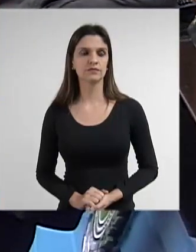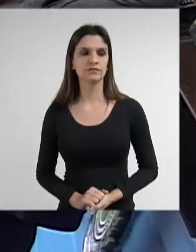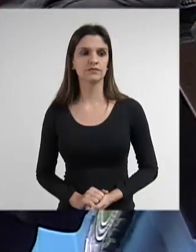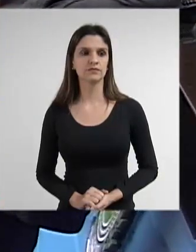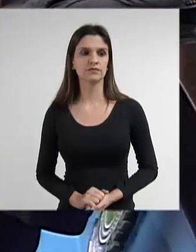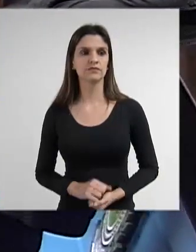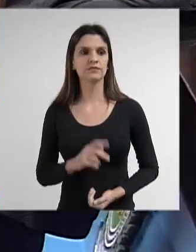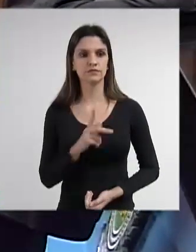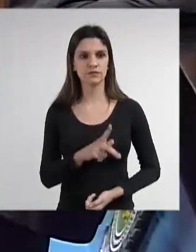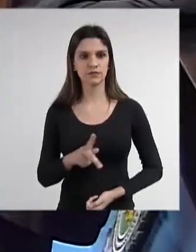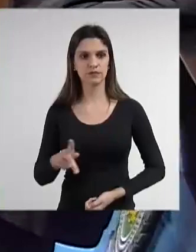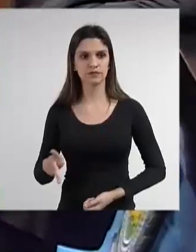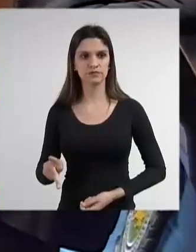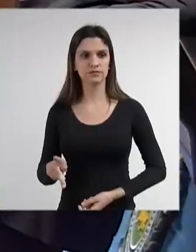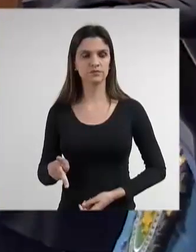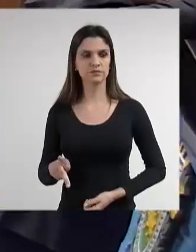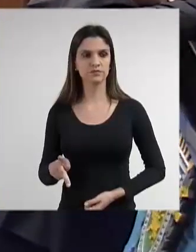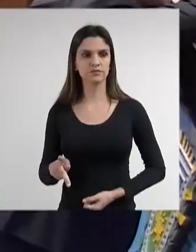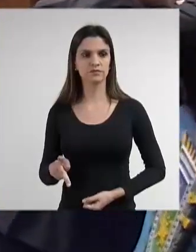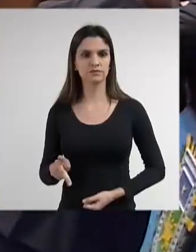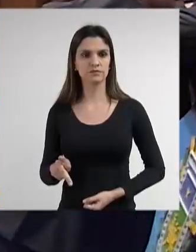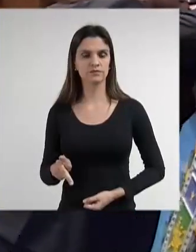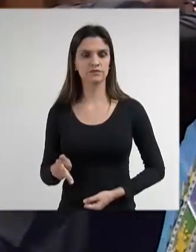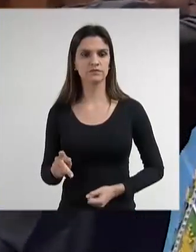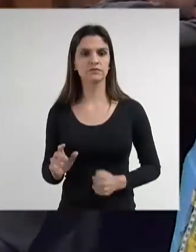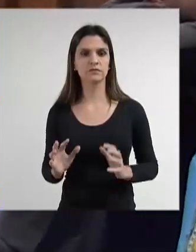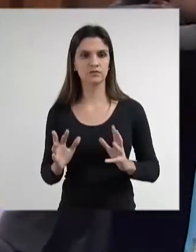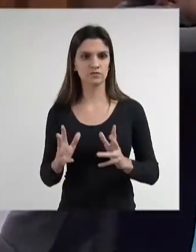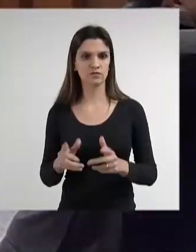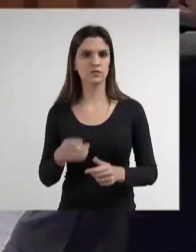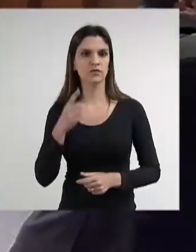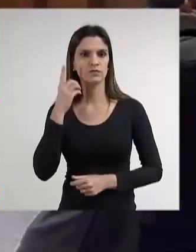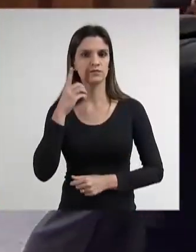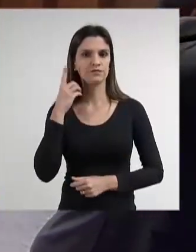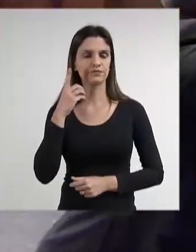Senhor presidente, senhores deputados,